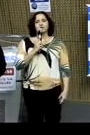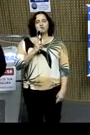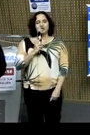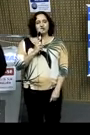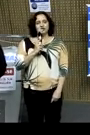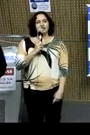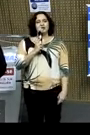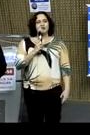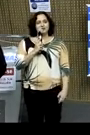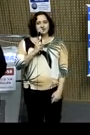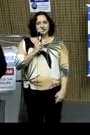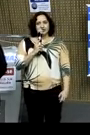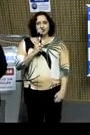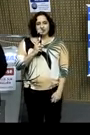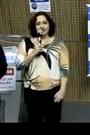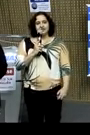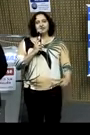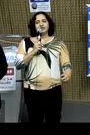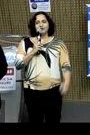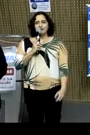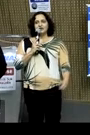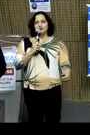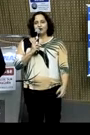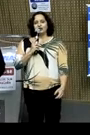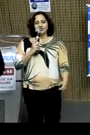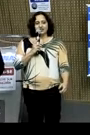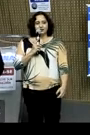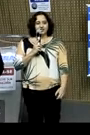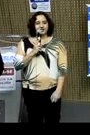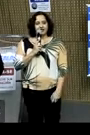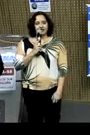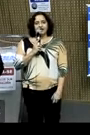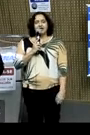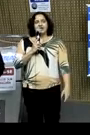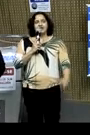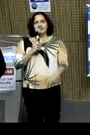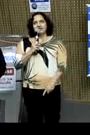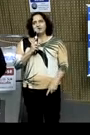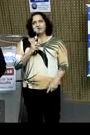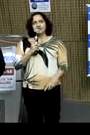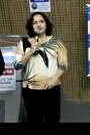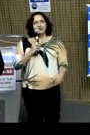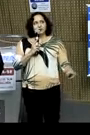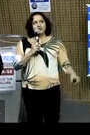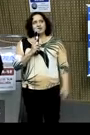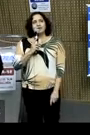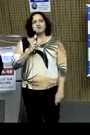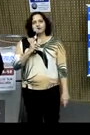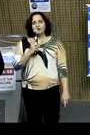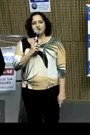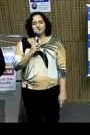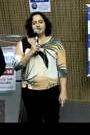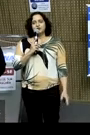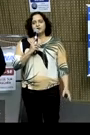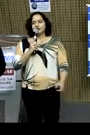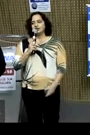conta do Covid, e mesmo assim a gente está ali, firmes e fortes, tentando resgatar. Nesse primeiro semestre foi